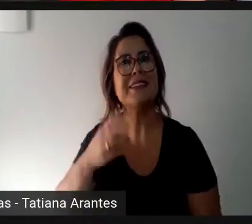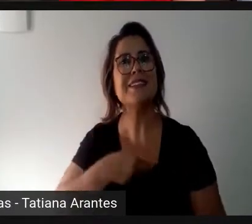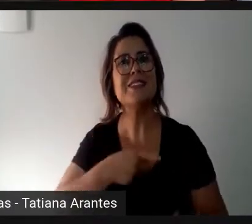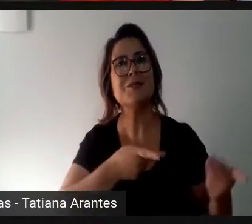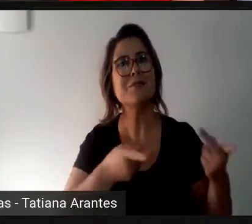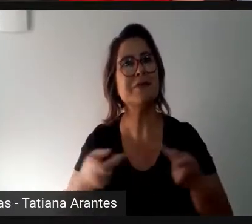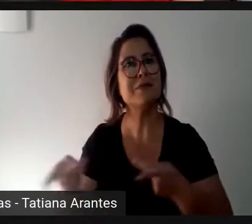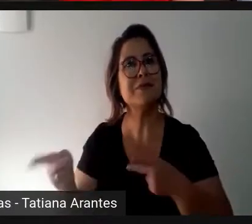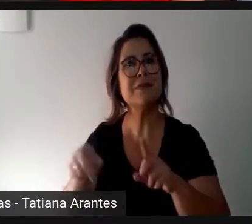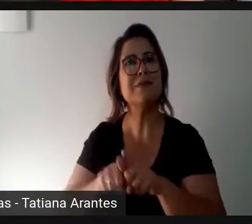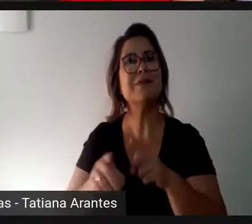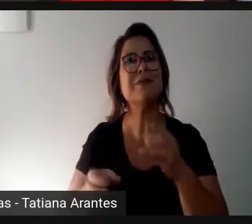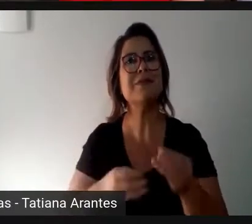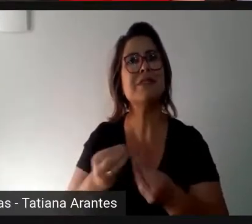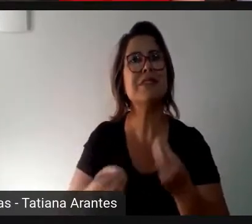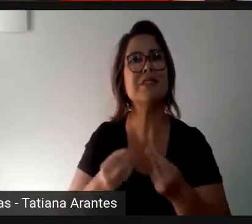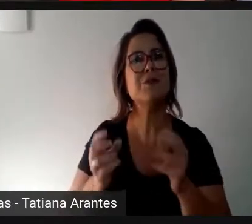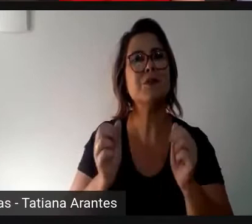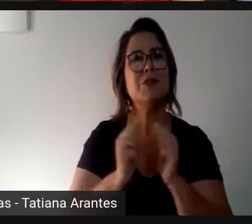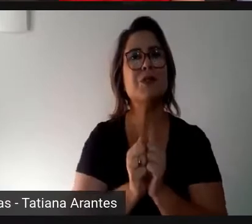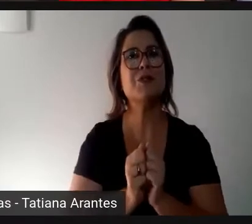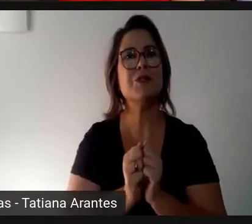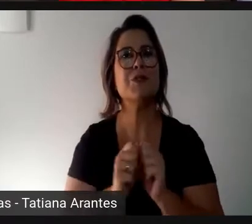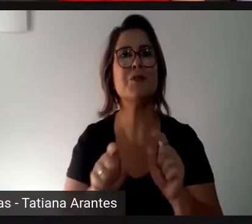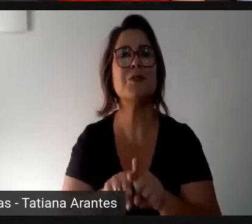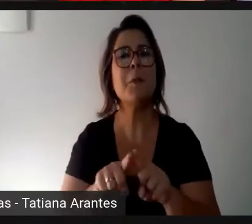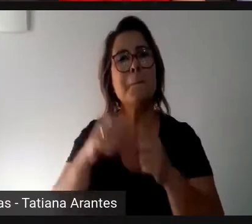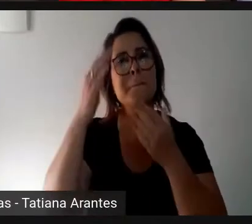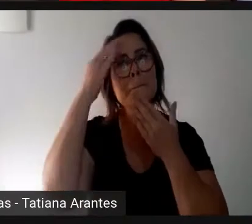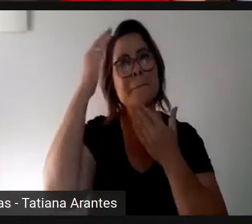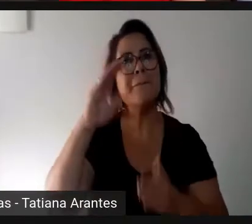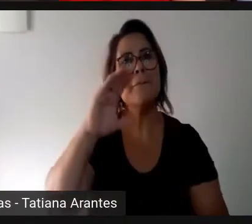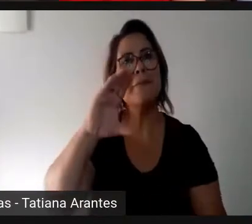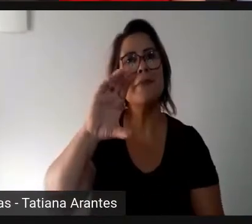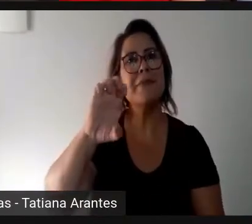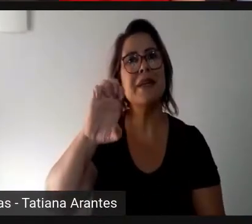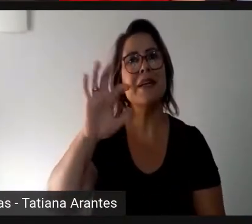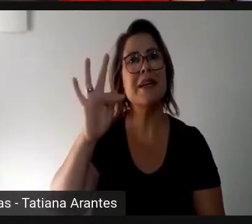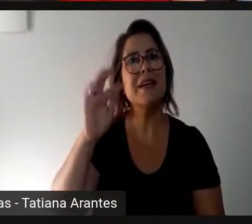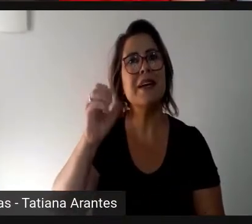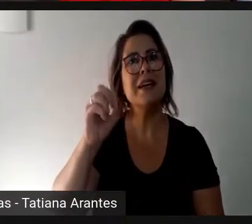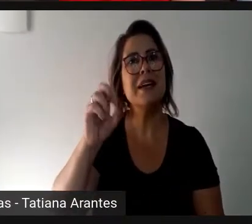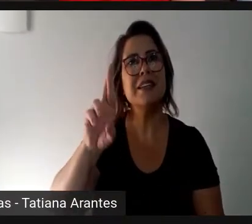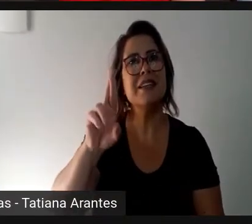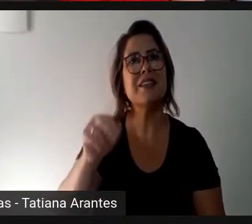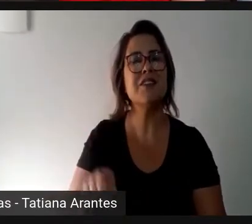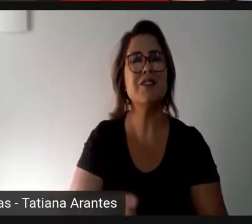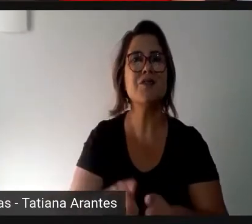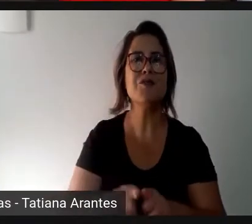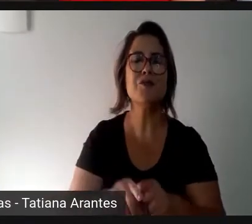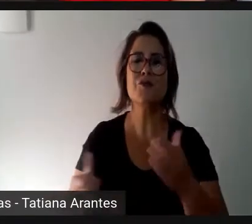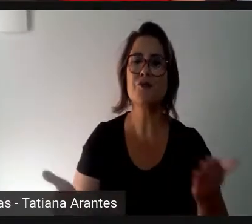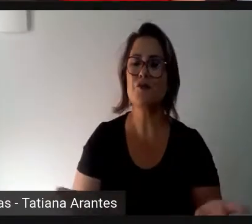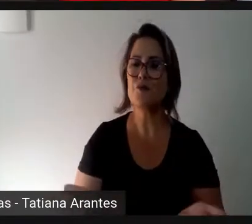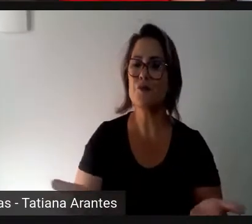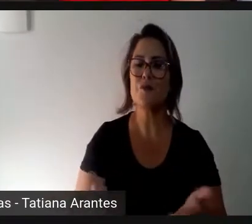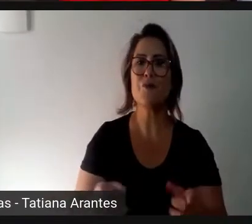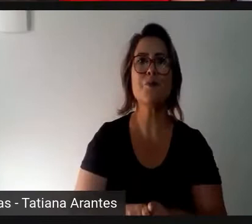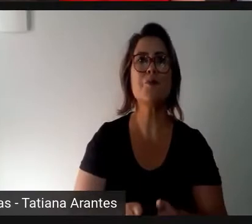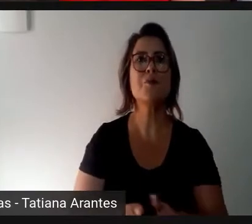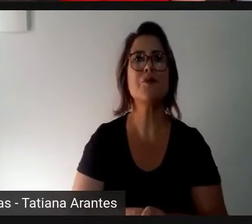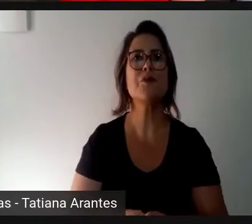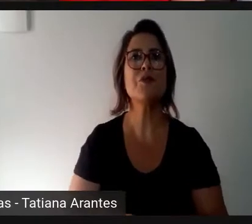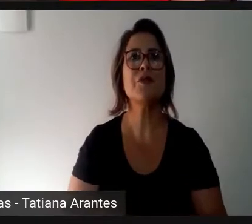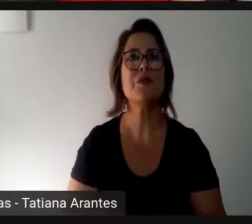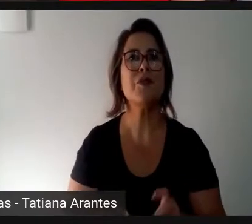Marilene, obrigado aí pelo convite, vai ser um prazer bater esse papo com vocês. Obrigado ao CEFOP pelo convite, obrigado a você que está nos assistindo. Eu espero que a gente